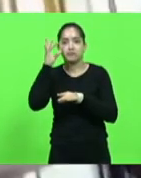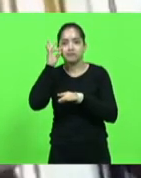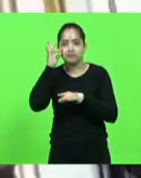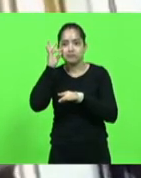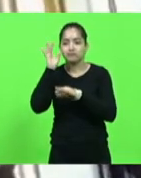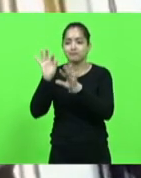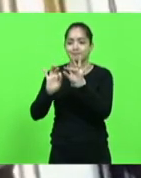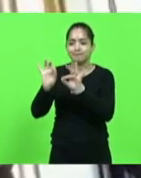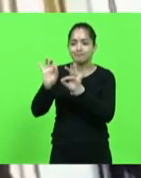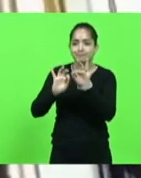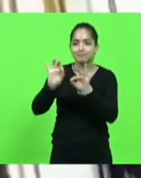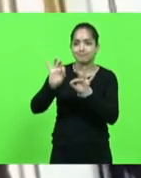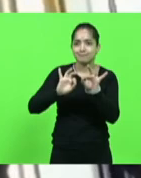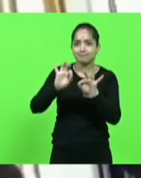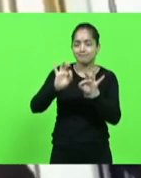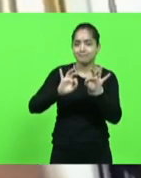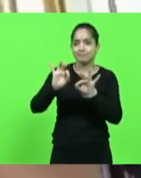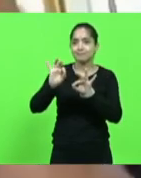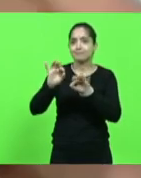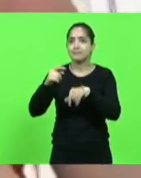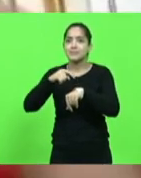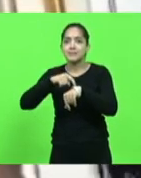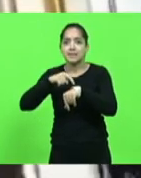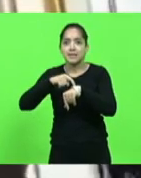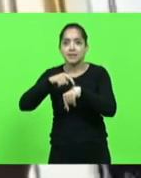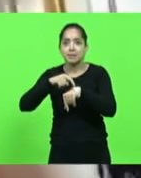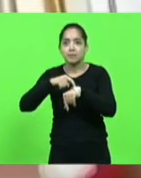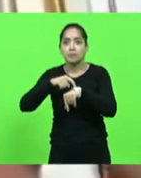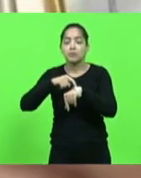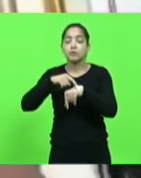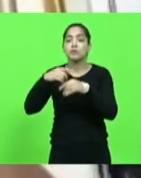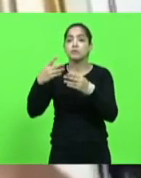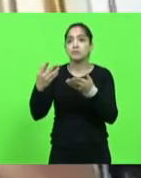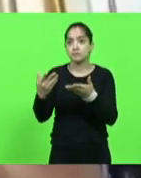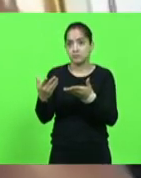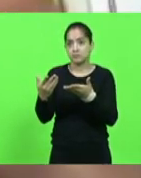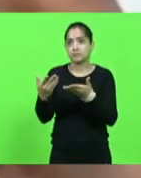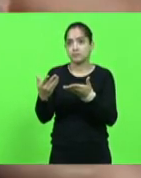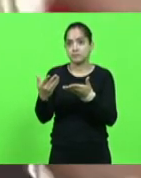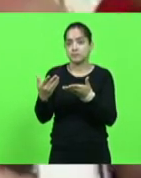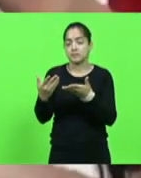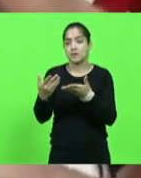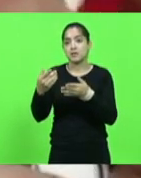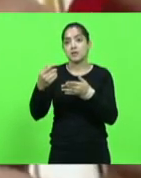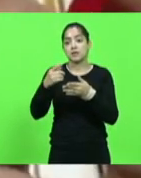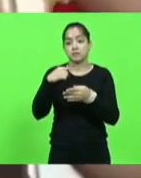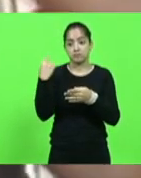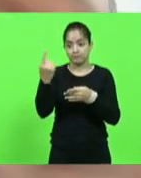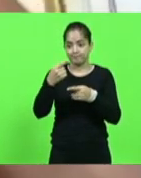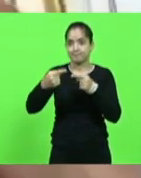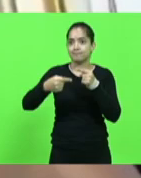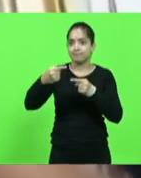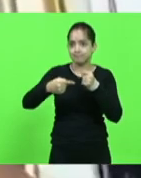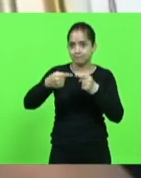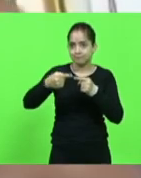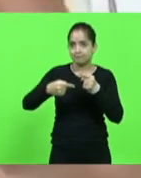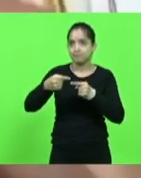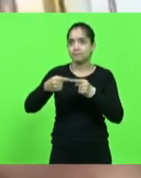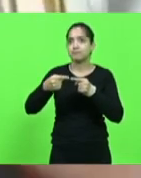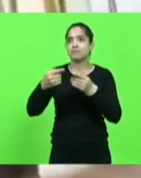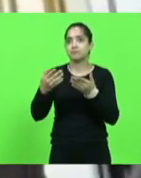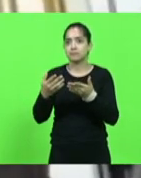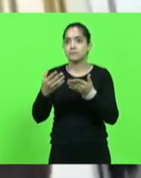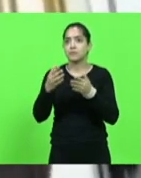construção aí de tempo, e por conta que somos políticos e tem que ir construindo, né?